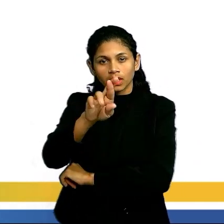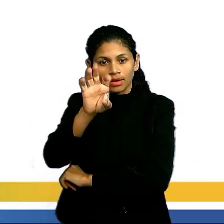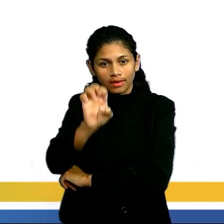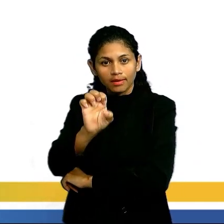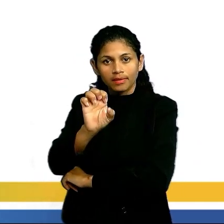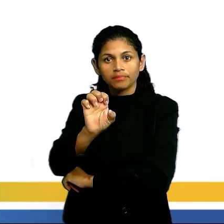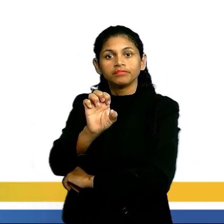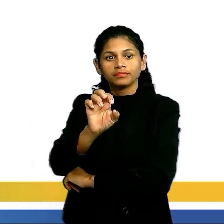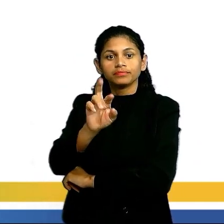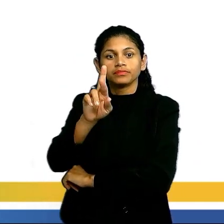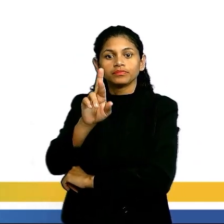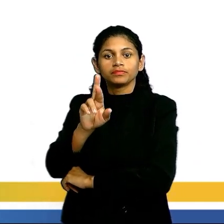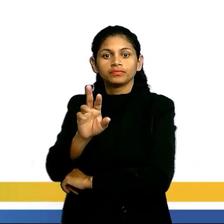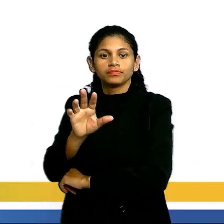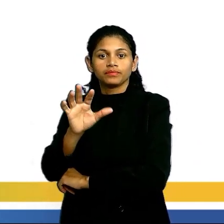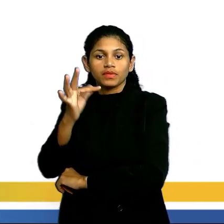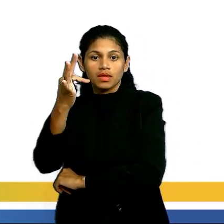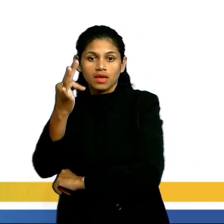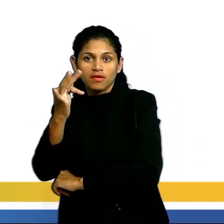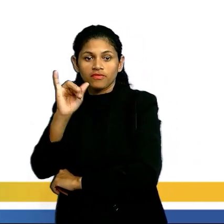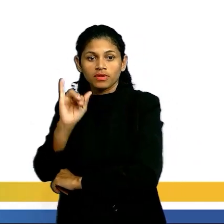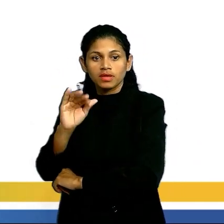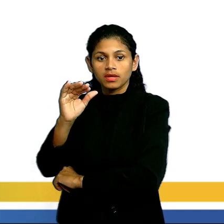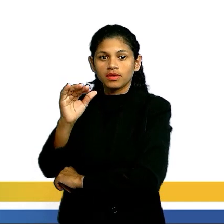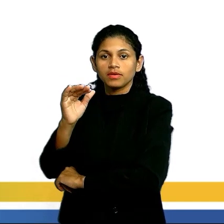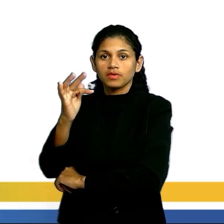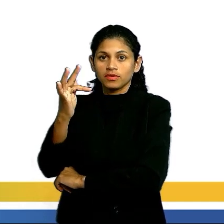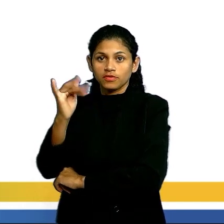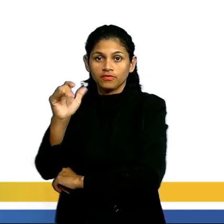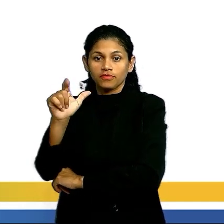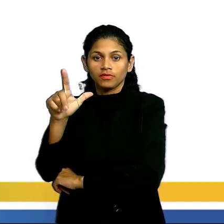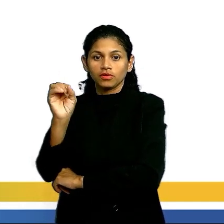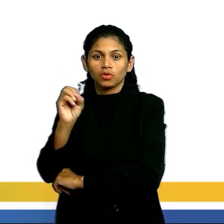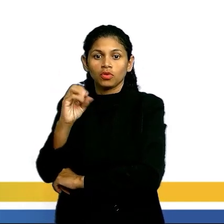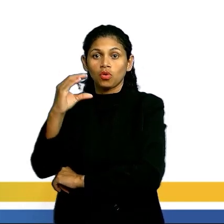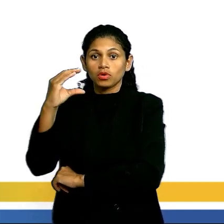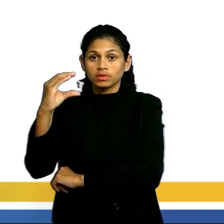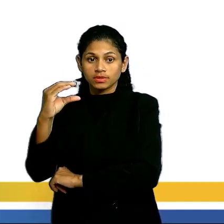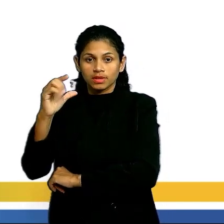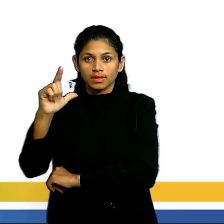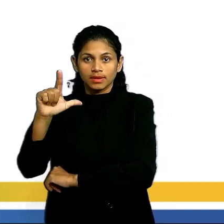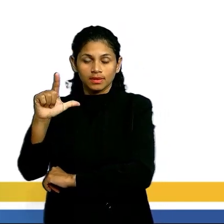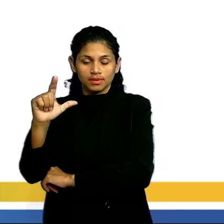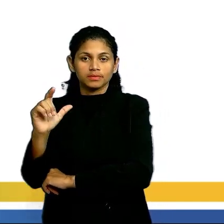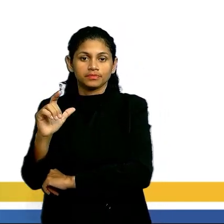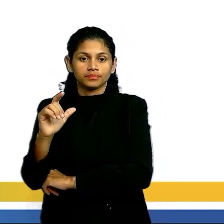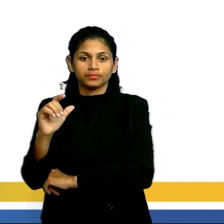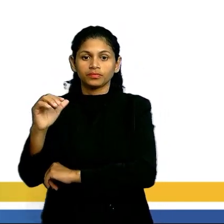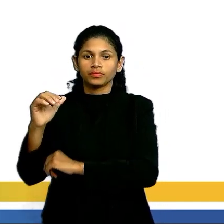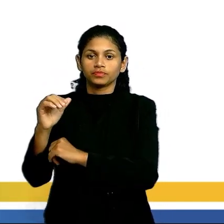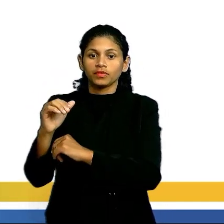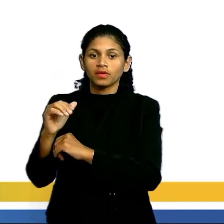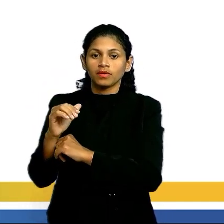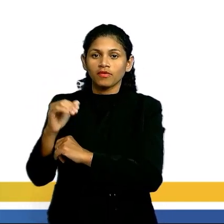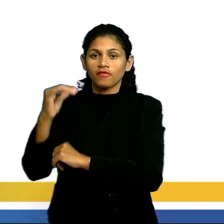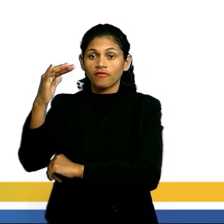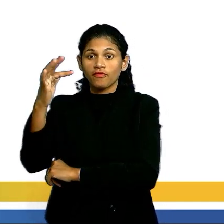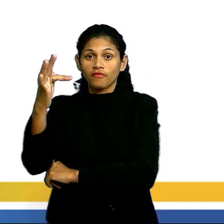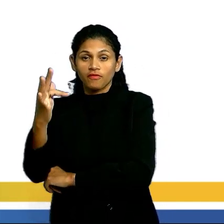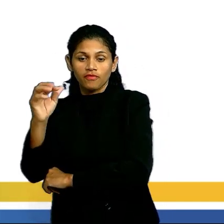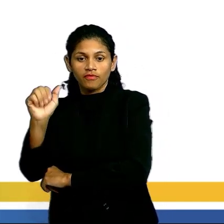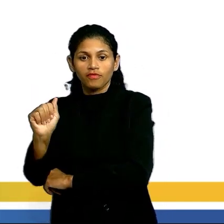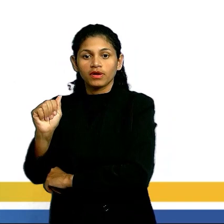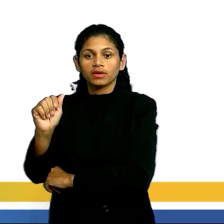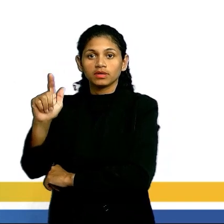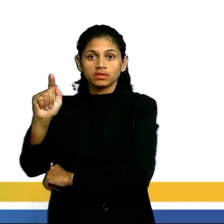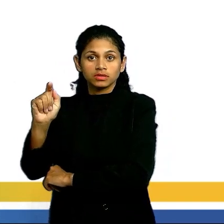Fi de filo, C de classe, O de ordem, Fá de família,